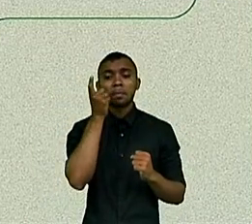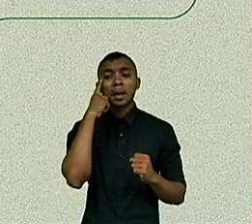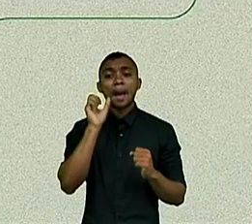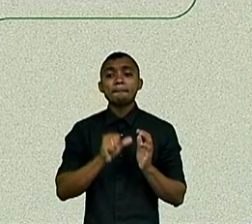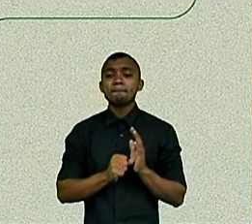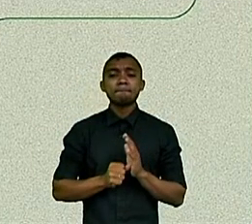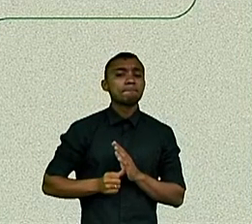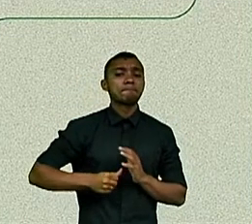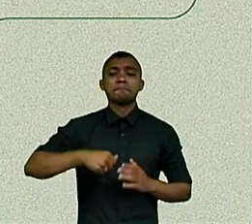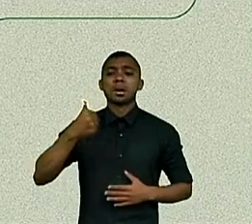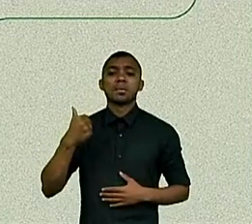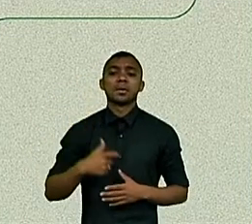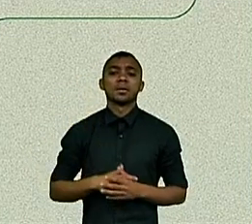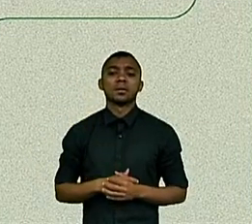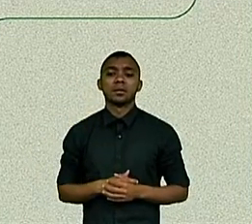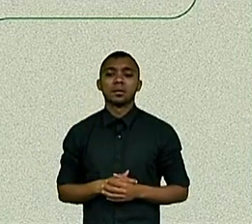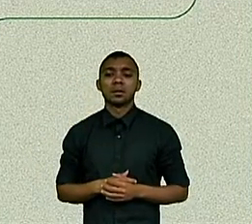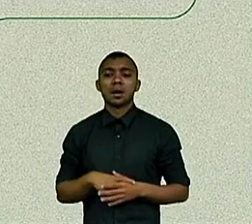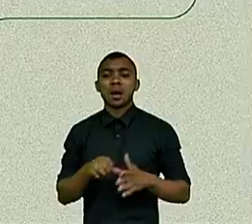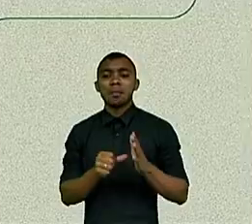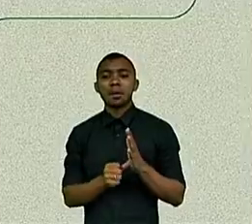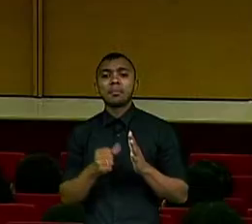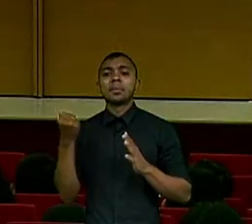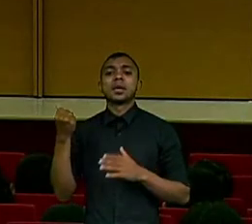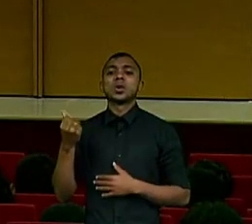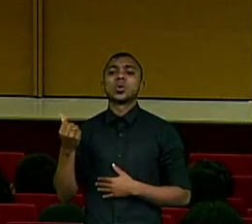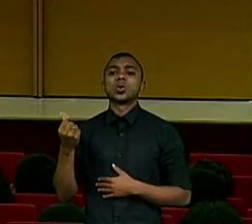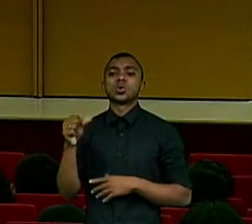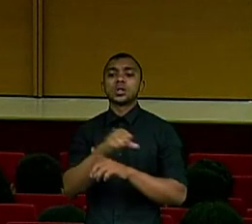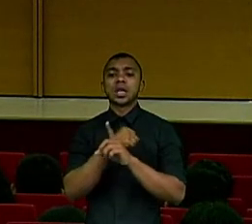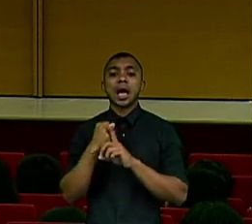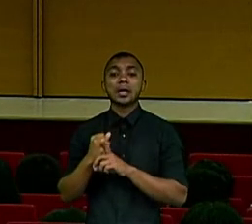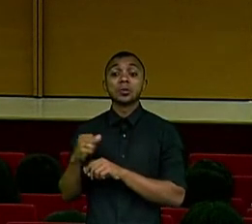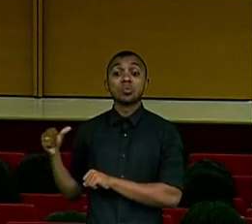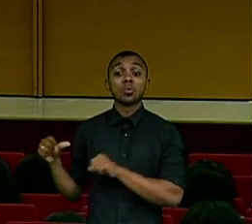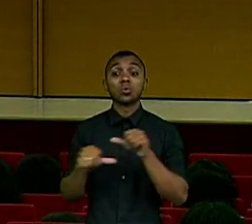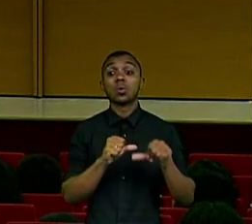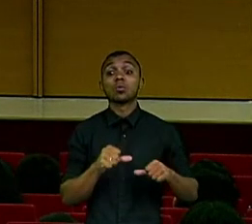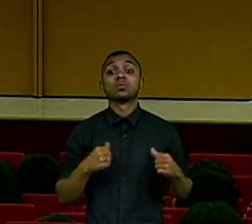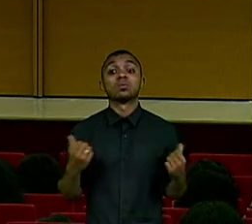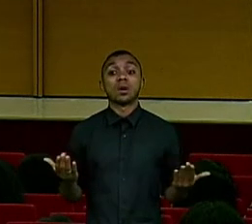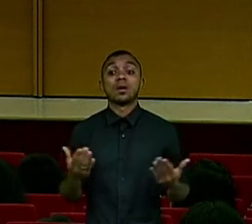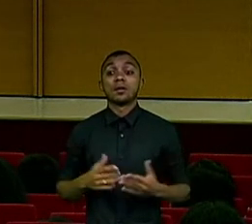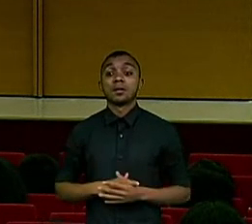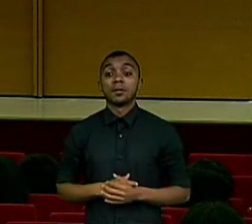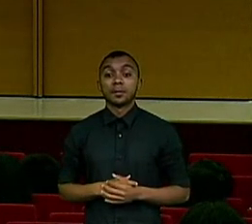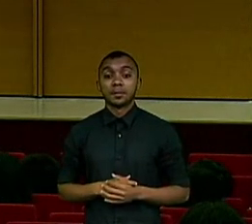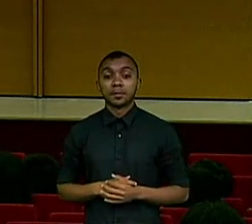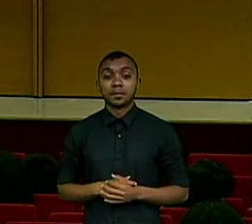invenção que transformou a sociedade humana gente fogo exatamente agricultura